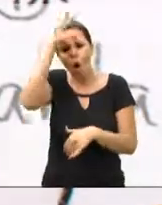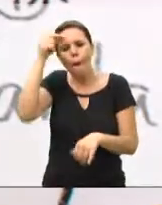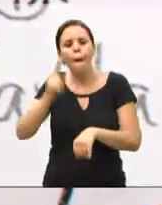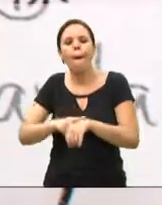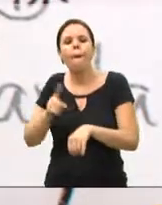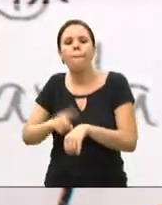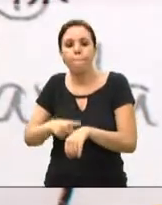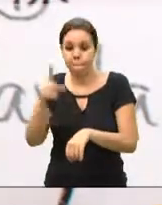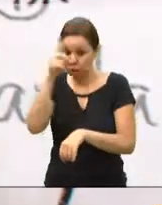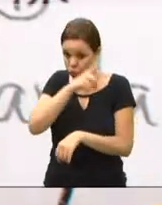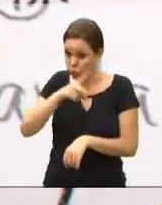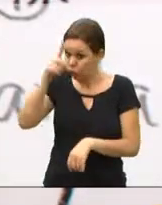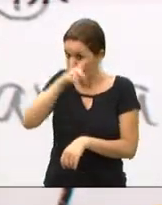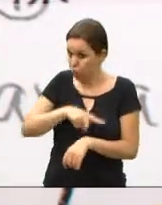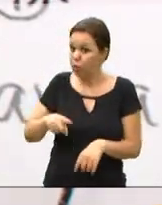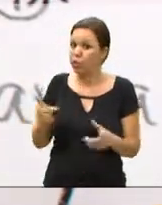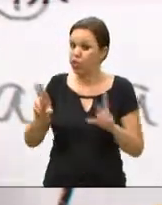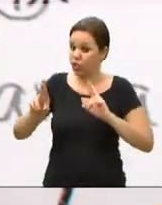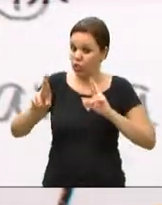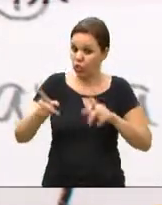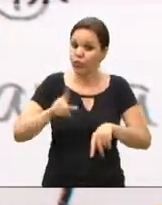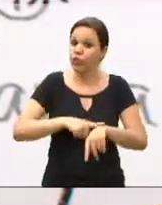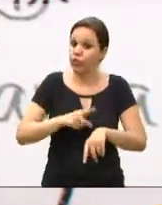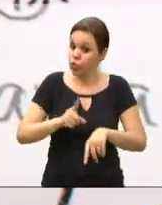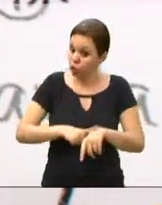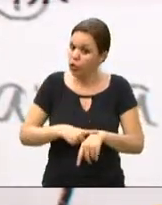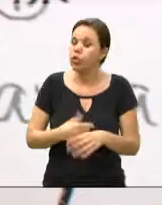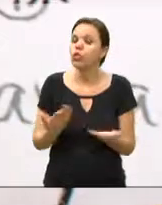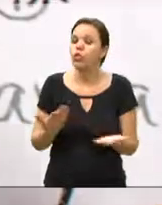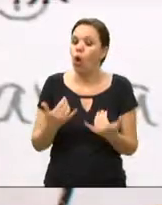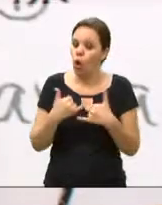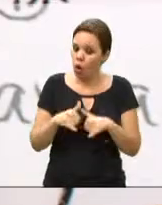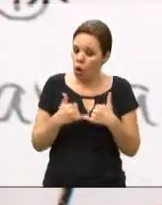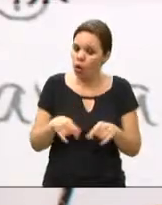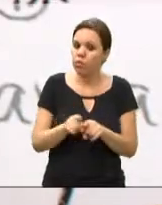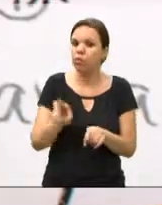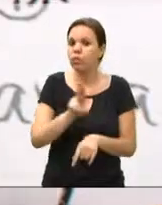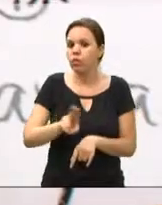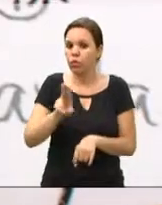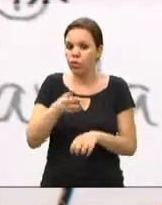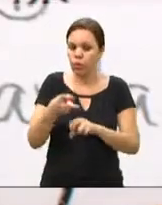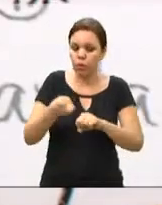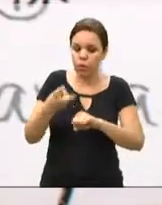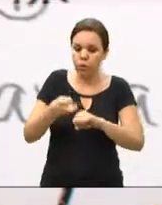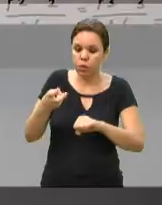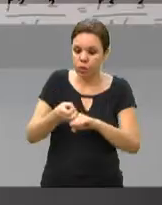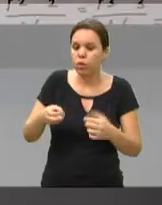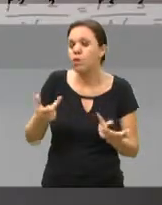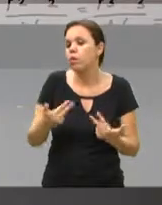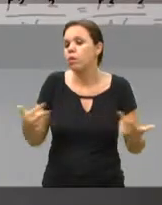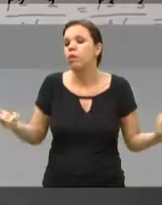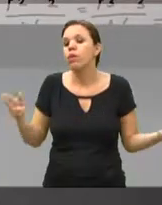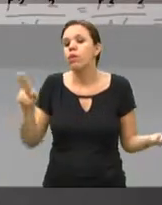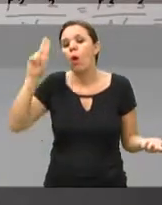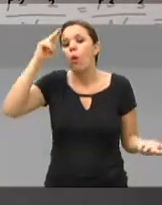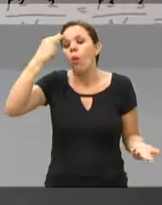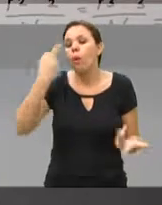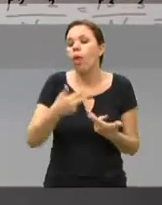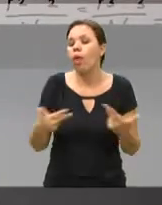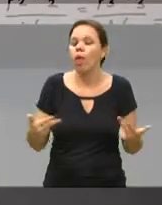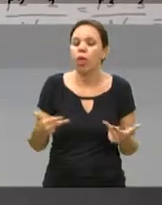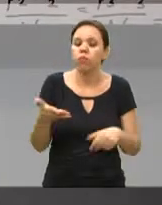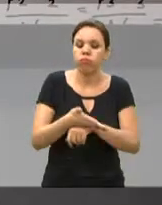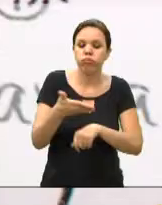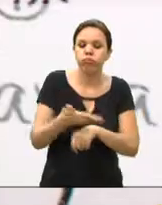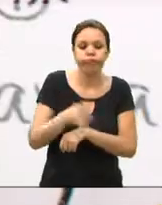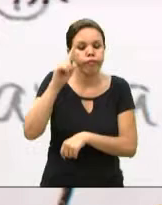horários, porque no domingo é um dia diferente, é um horário diferente de ônibus. Se eu vou utilizar um aplicativo para poder utilizar, também vai ter uma demanda muito